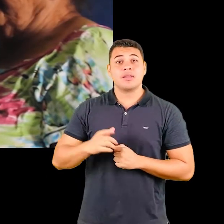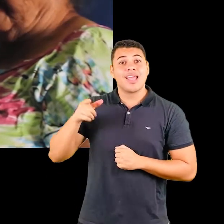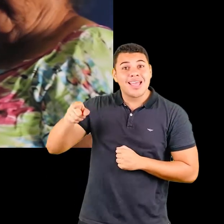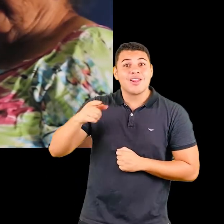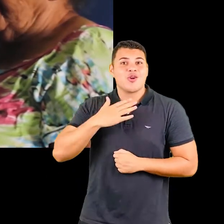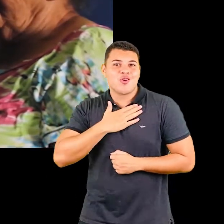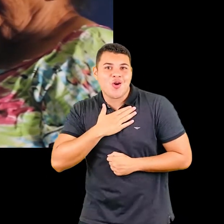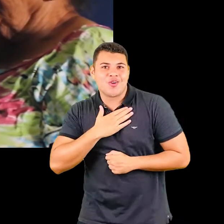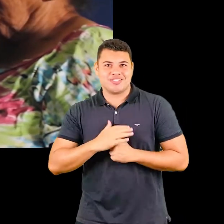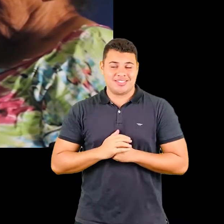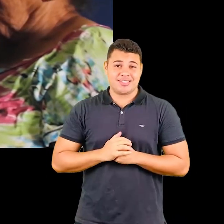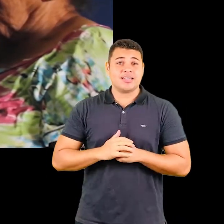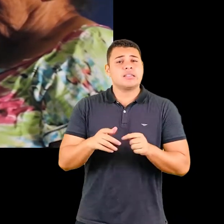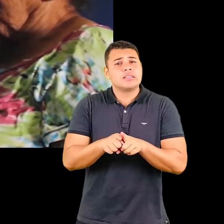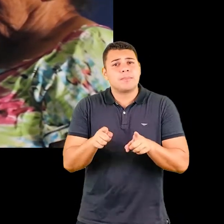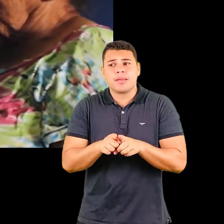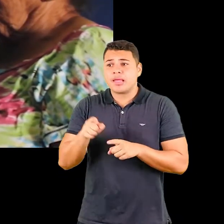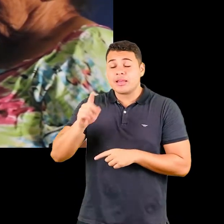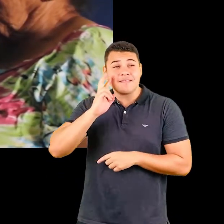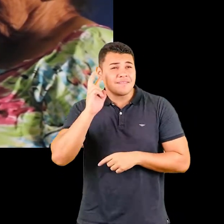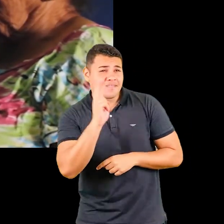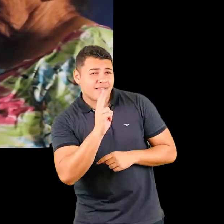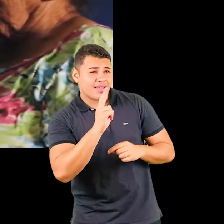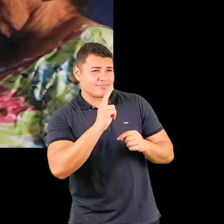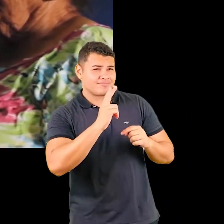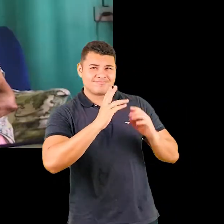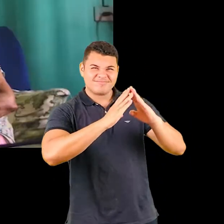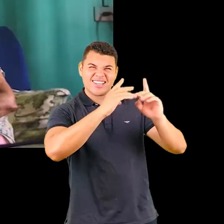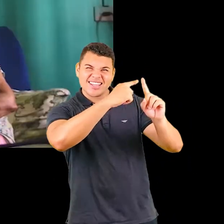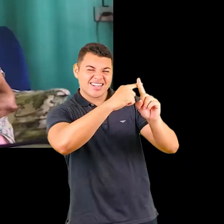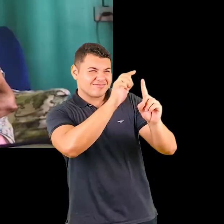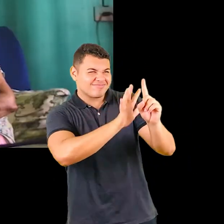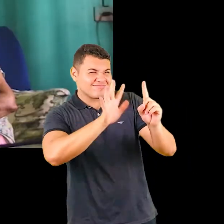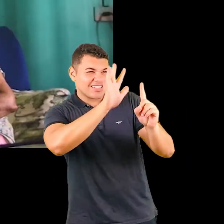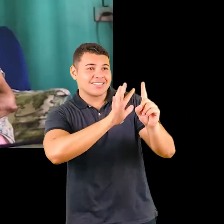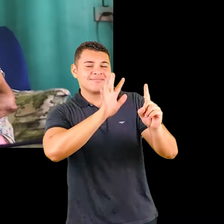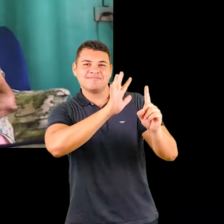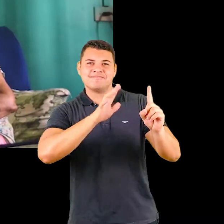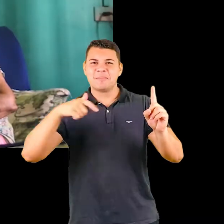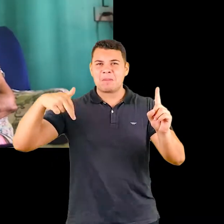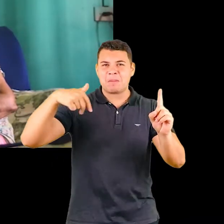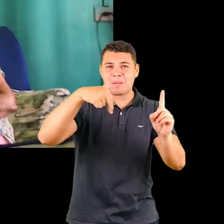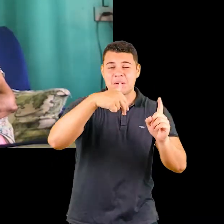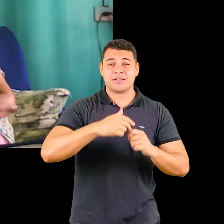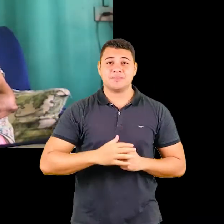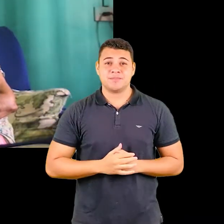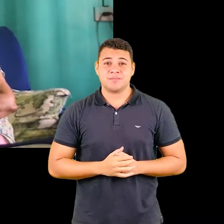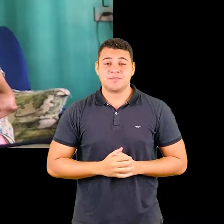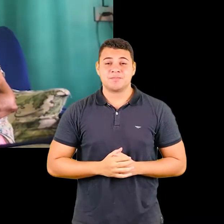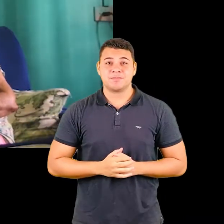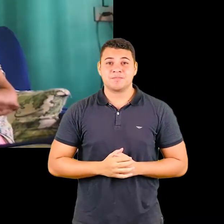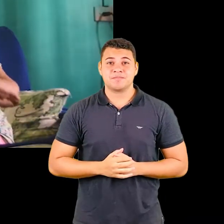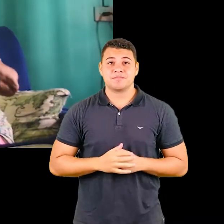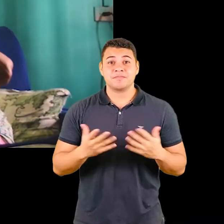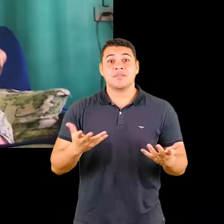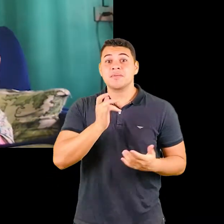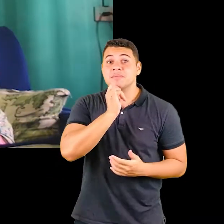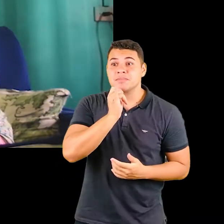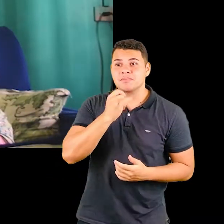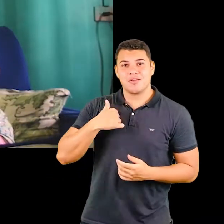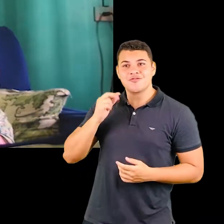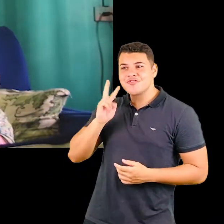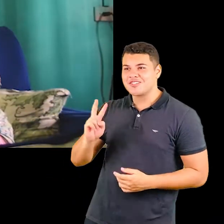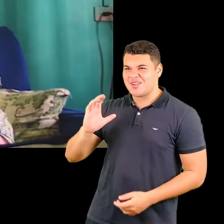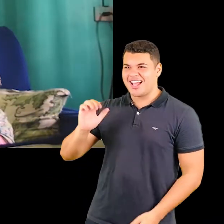Não pode ver, pelo carnaval, não pode ver uma igreja. Eu sei que aqui eu fiz